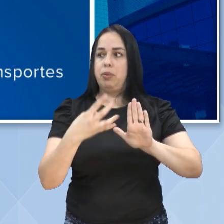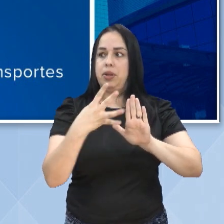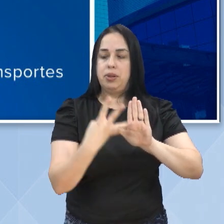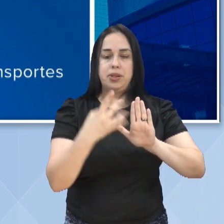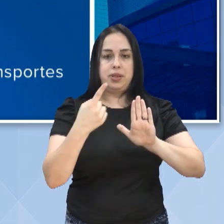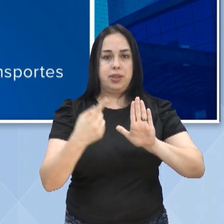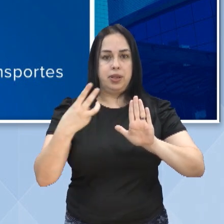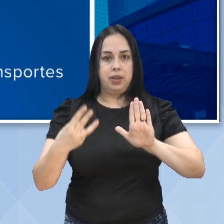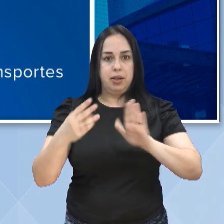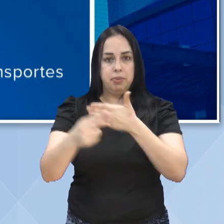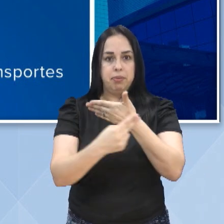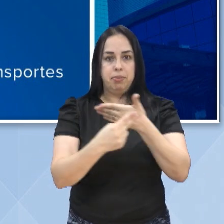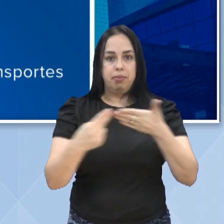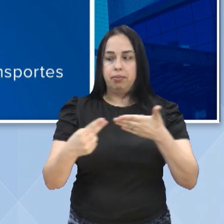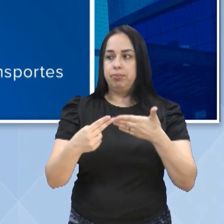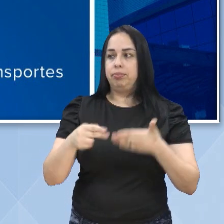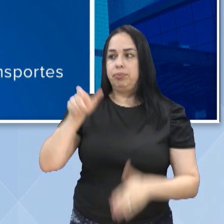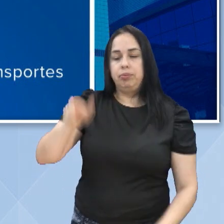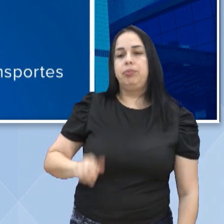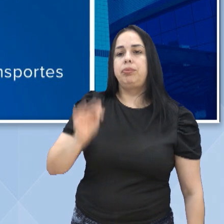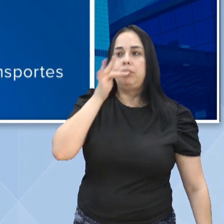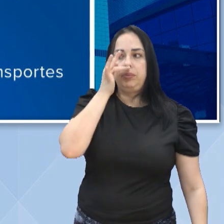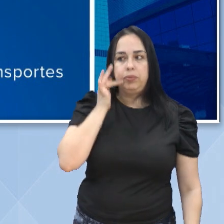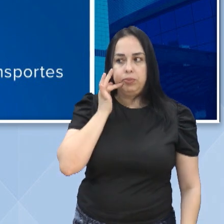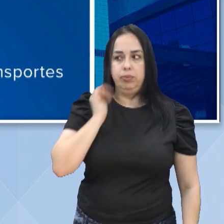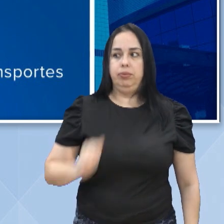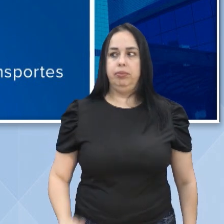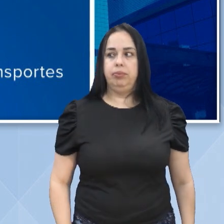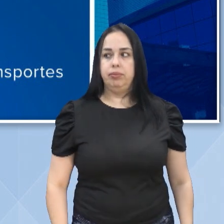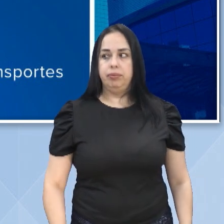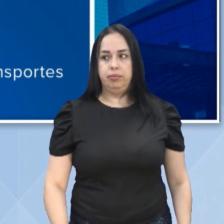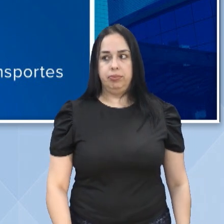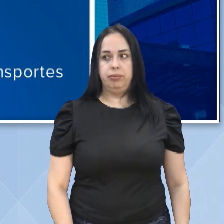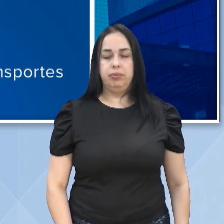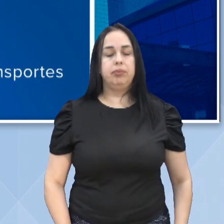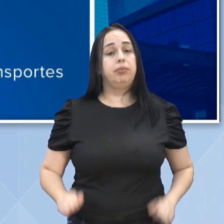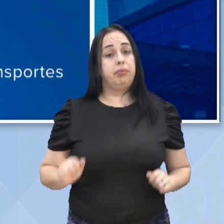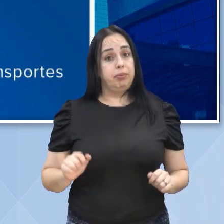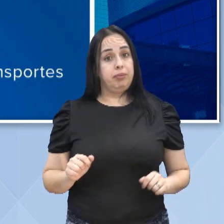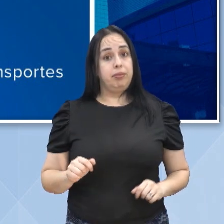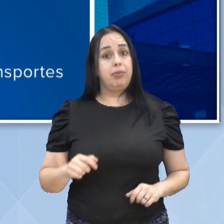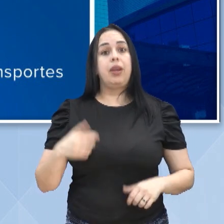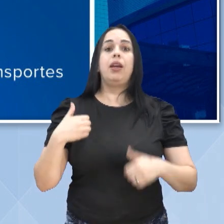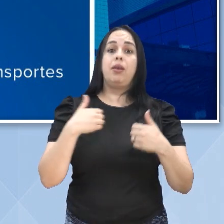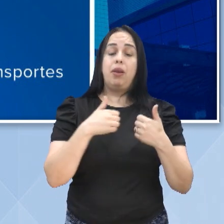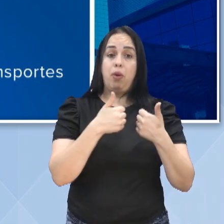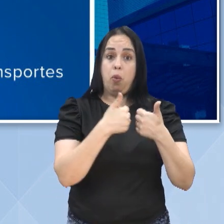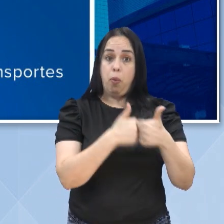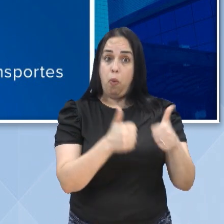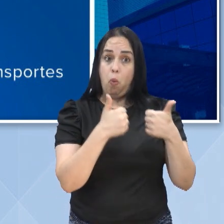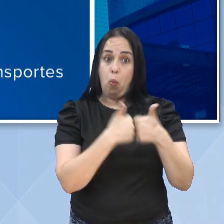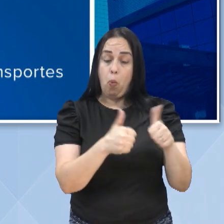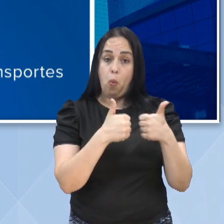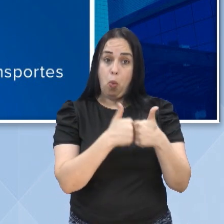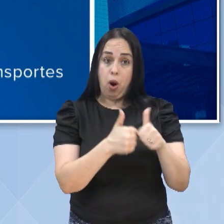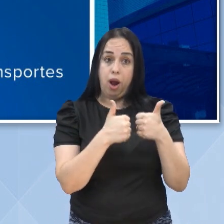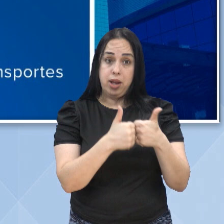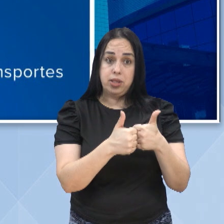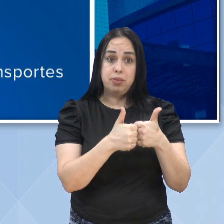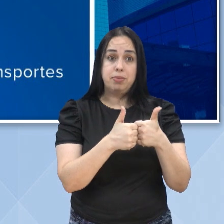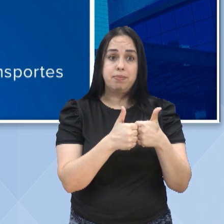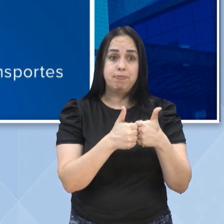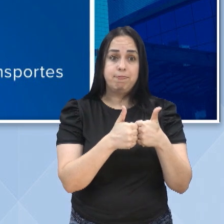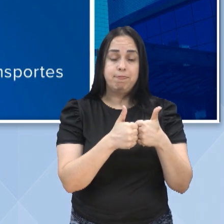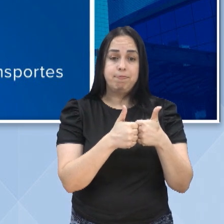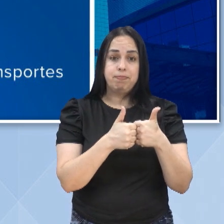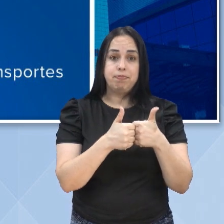413/2024, autoria, vereador Fabião Zagueiro, dispõe sobre a isenção do pagamento de passagem